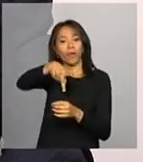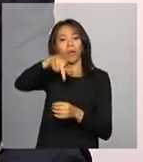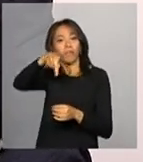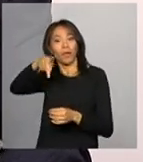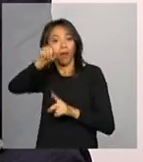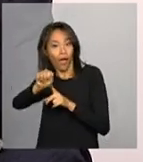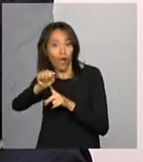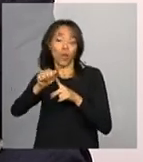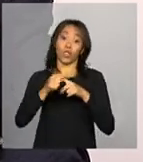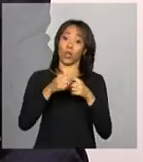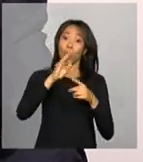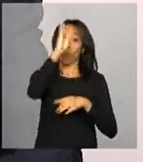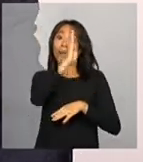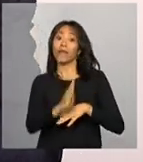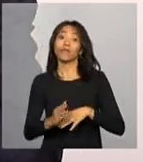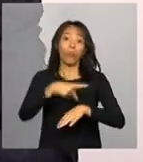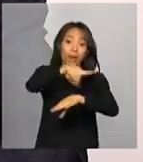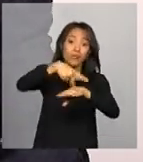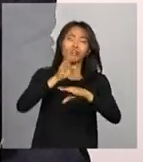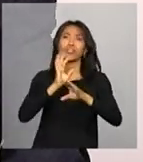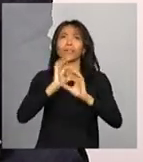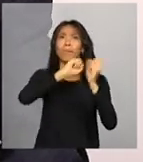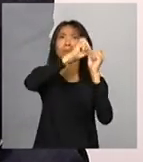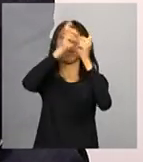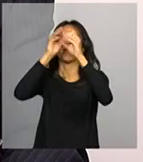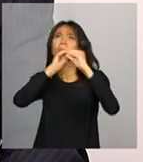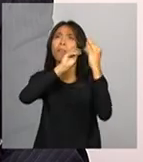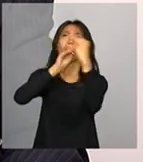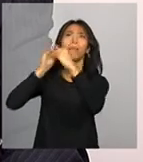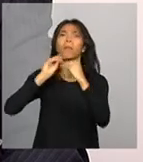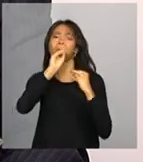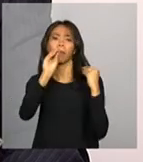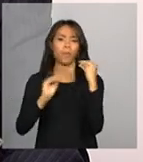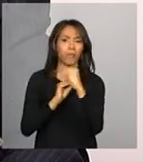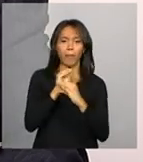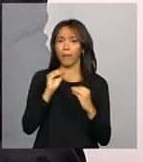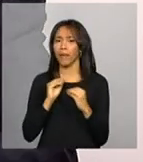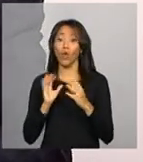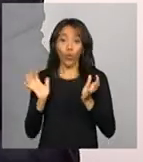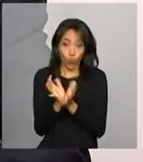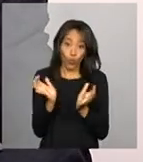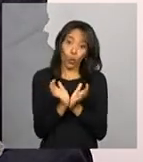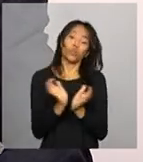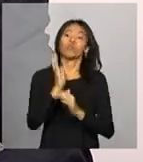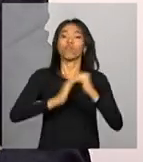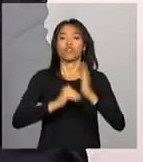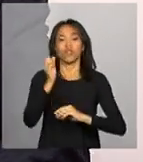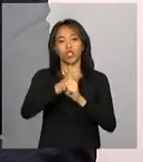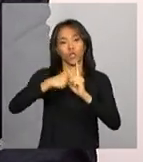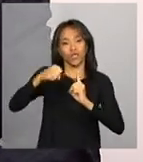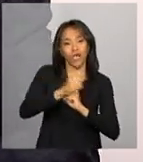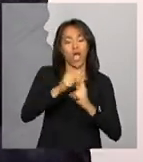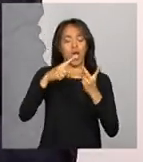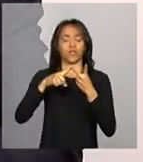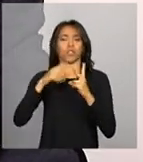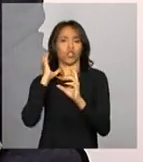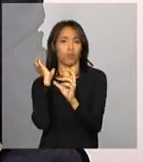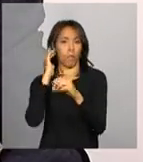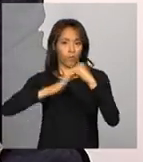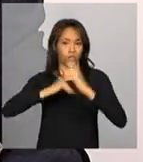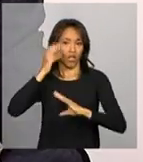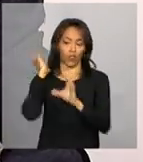discutindo essas metas já está com as suas equipes no âmbito da Assistência Social no âmbito das assessorias contábeis todos os